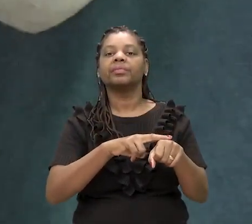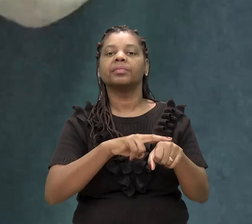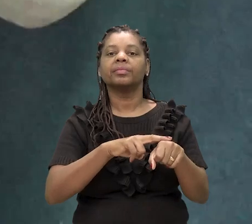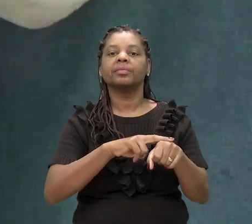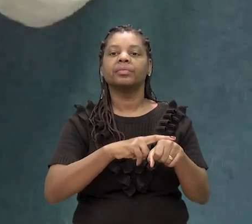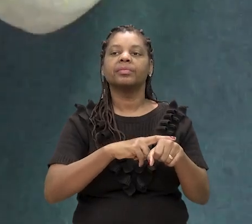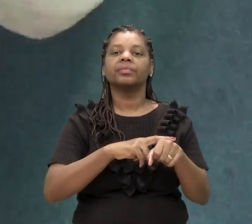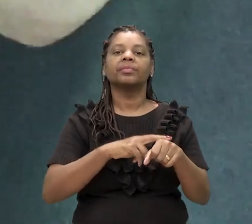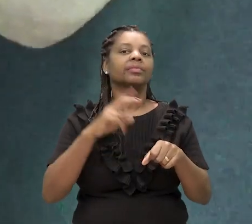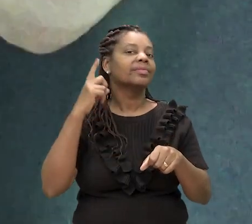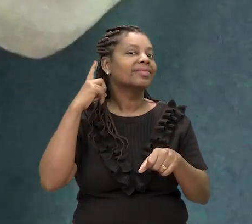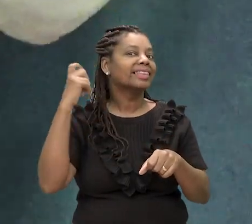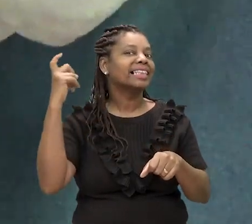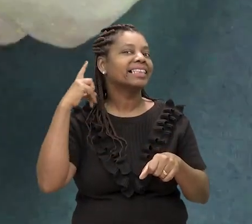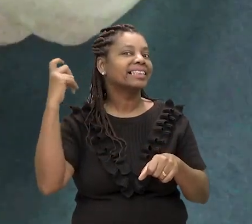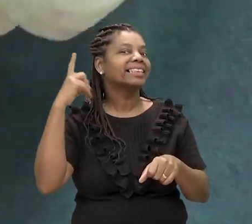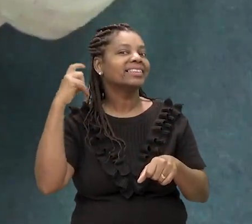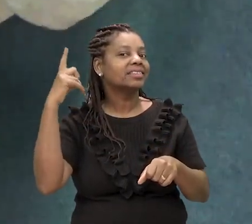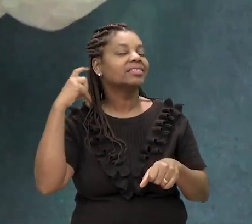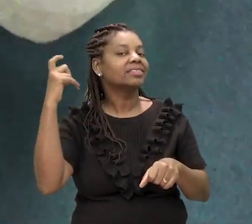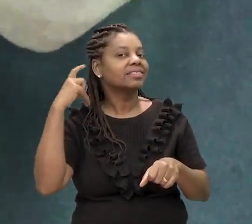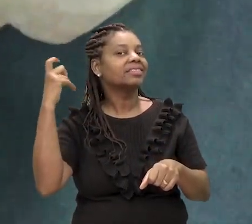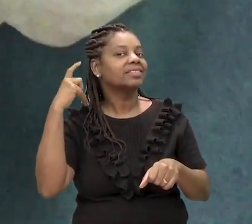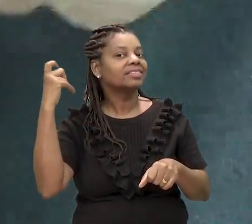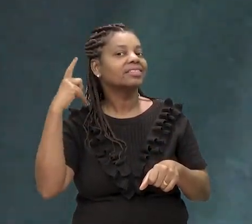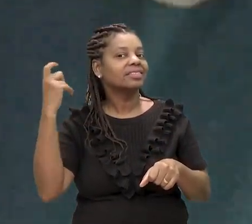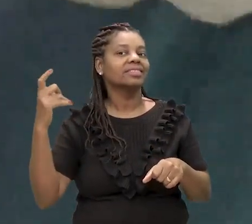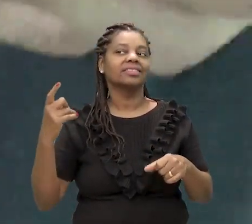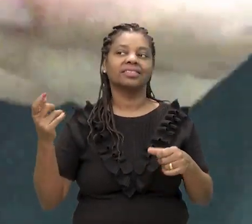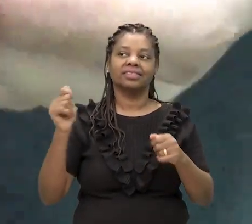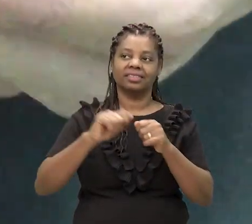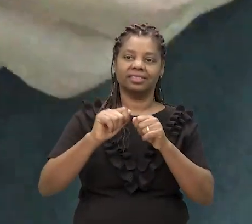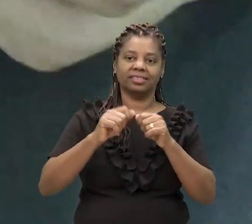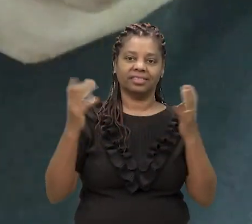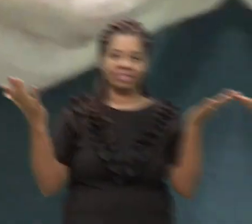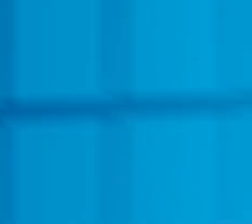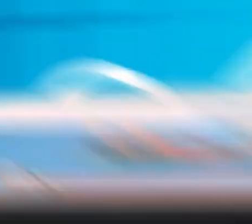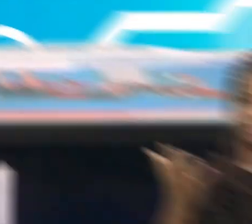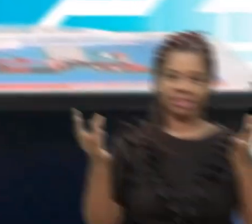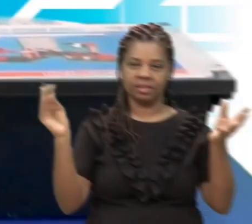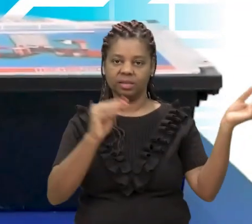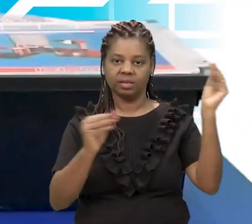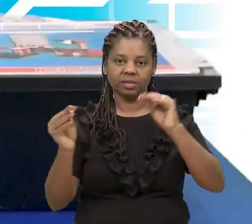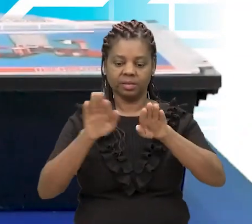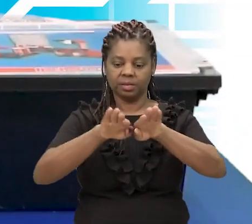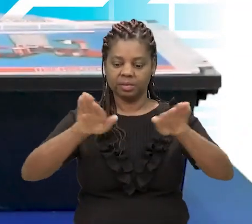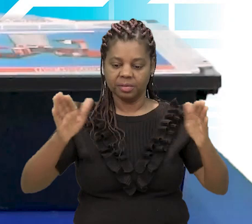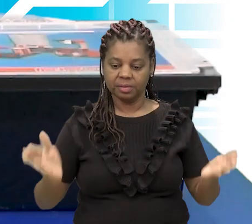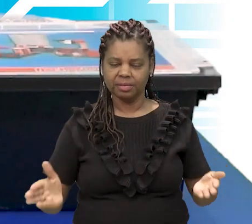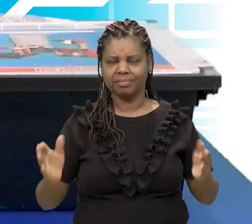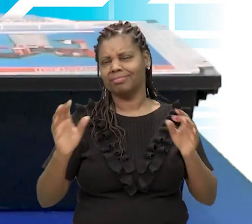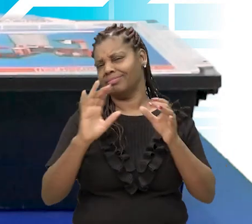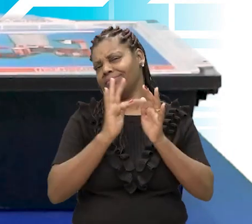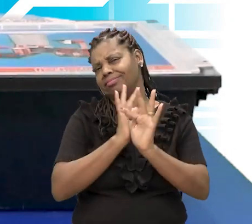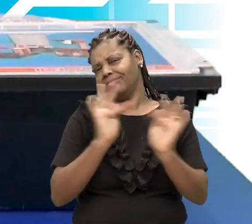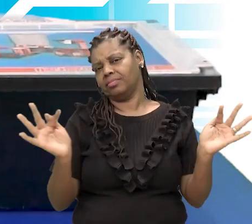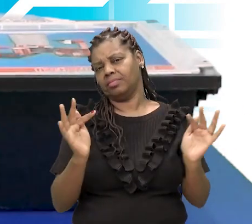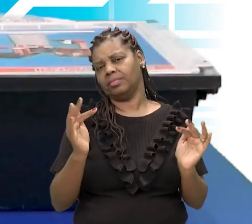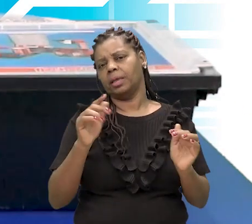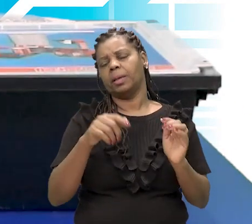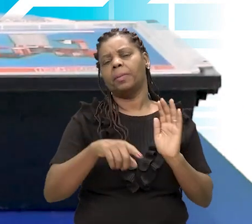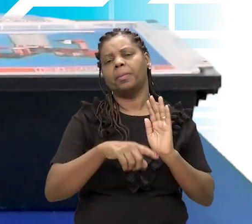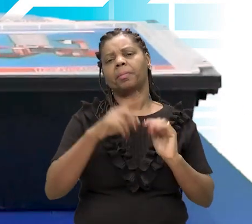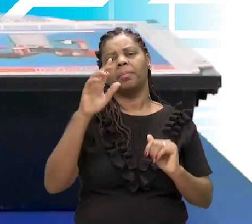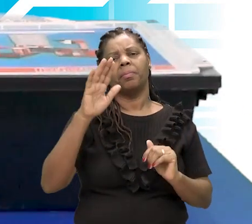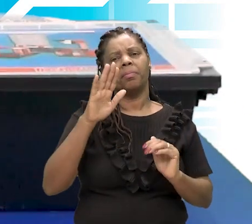e o verdinho, o lado negativo, e a nossa buzina vai começar a fazer um barulho. Vamos fazer agora uma montagem de uma mesa super